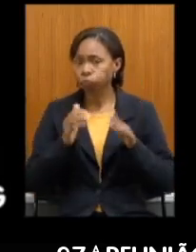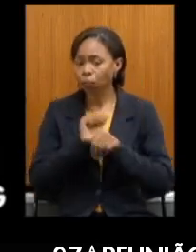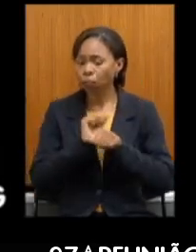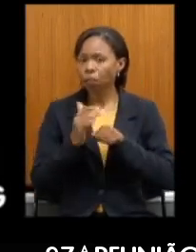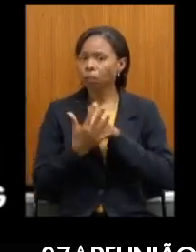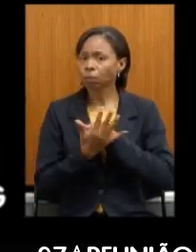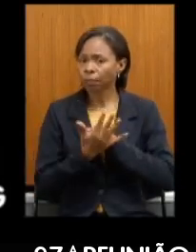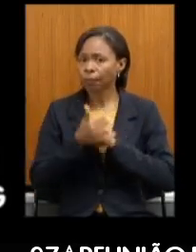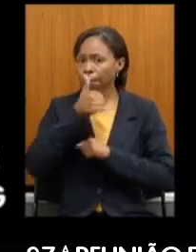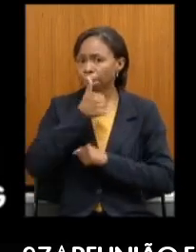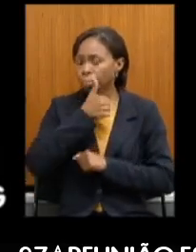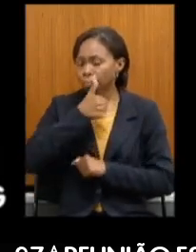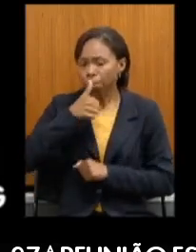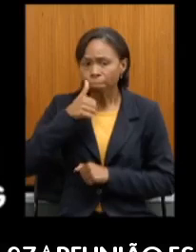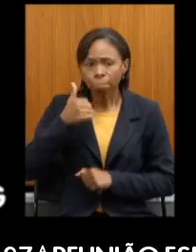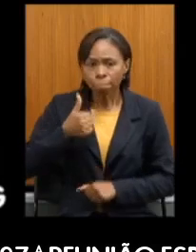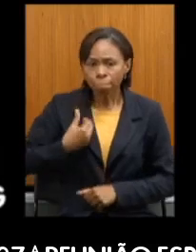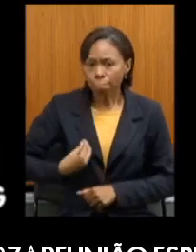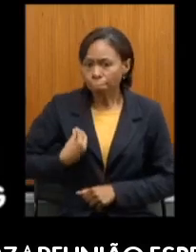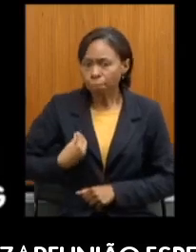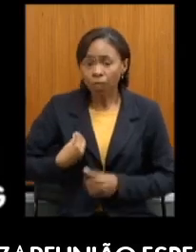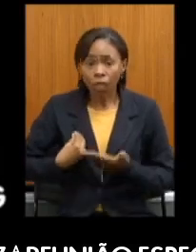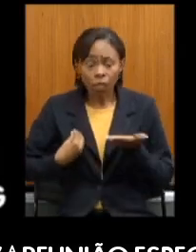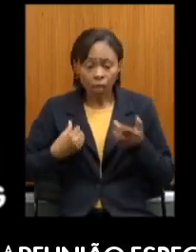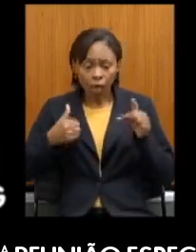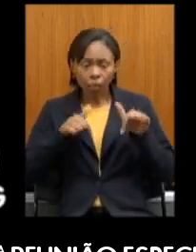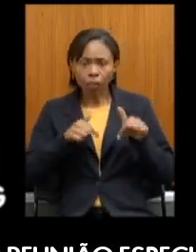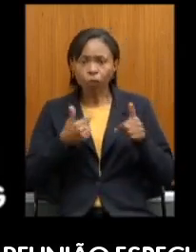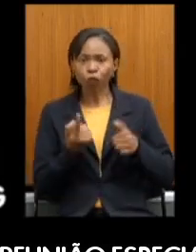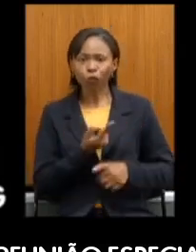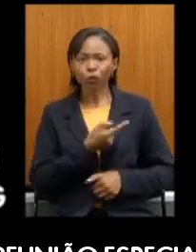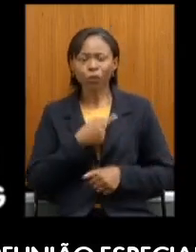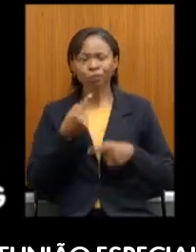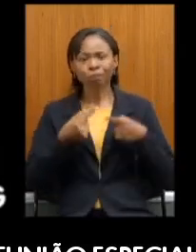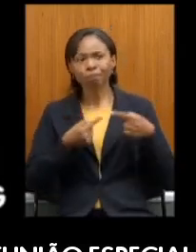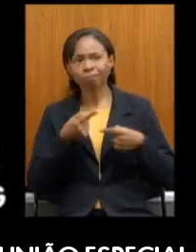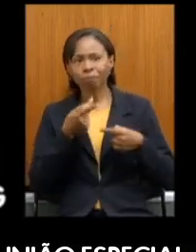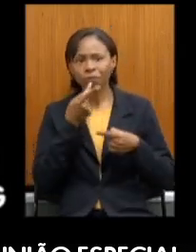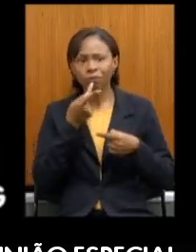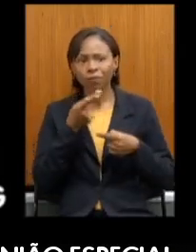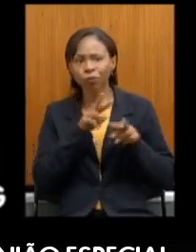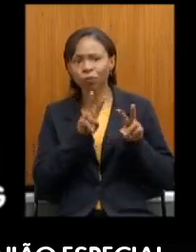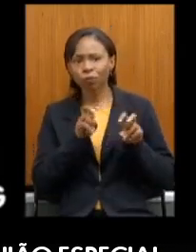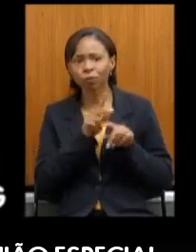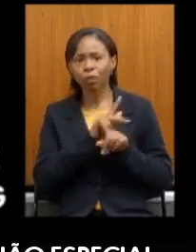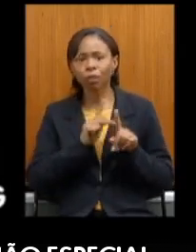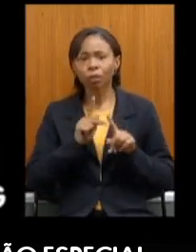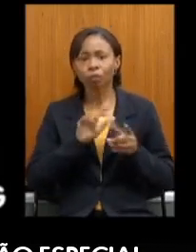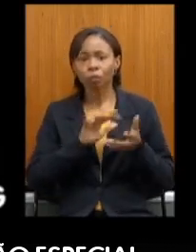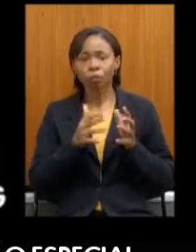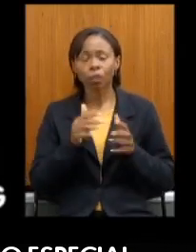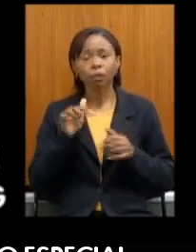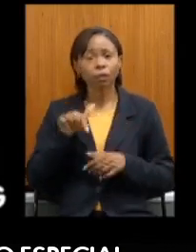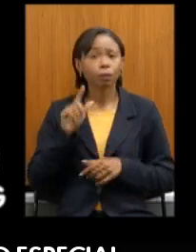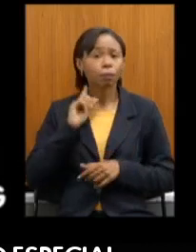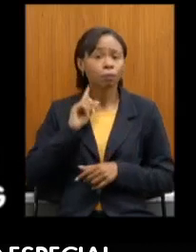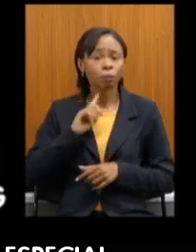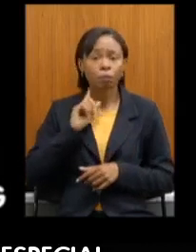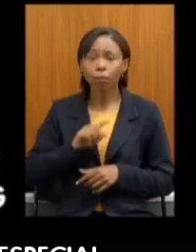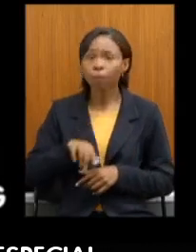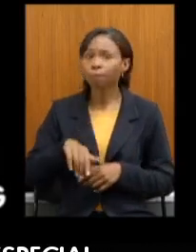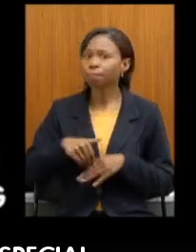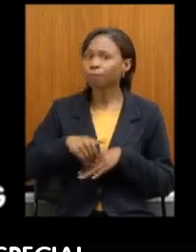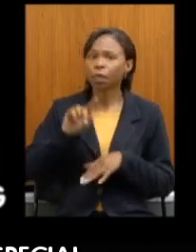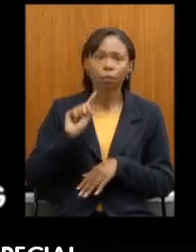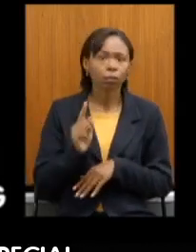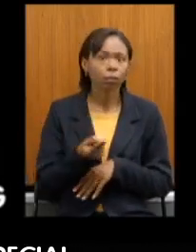nesse momento, debatendo a reforma da Previdência. Minas Gerais passa de 78.600 casos, 73